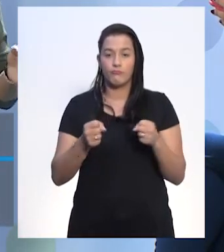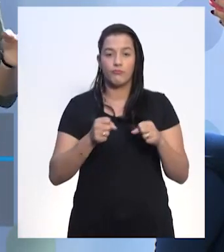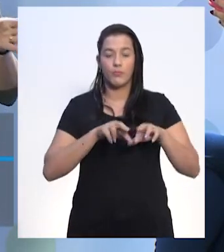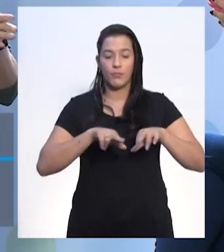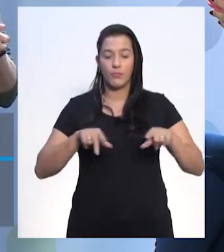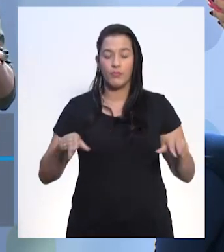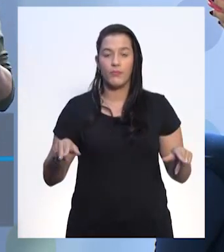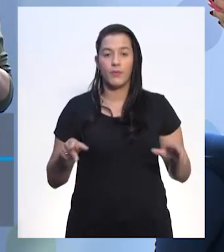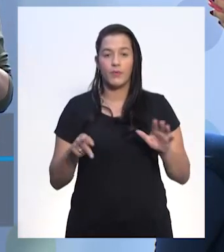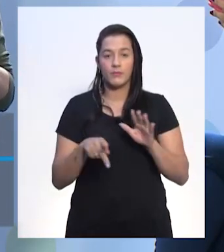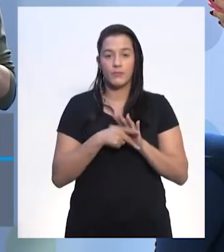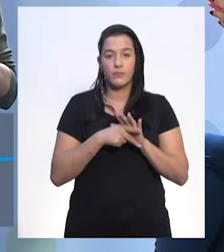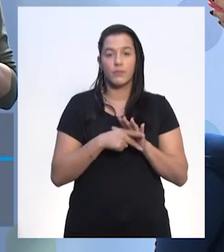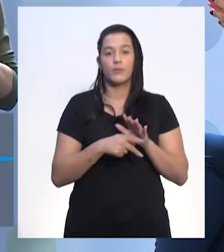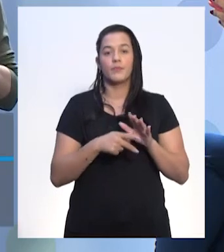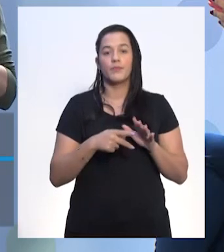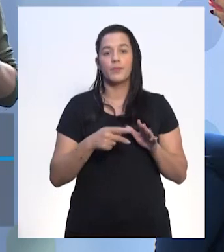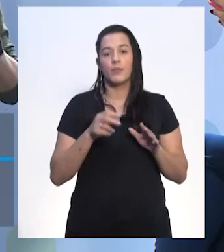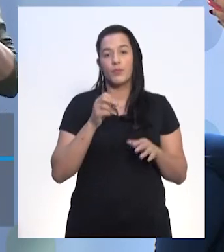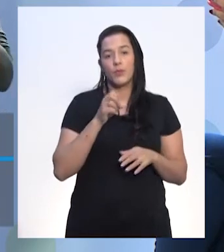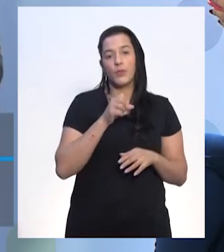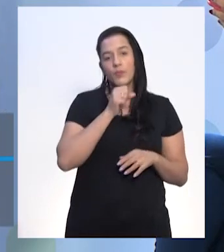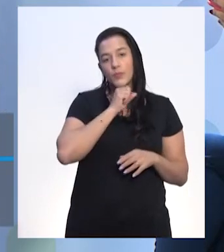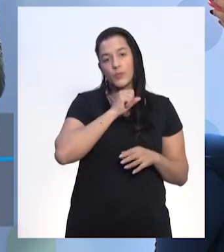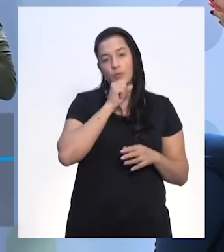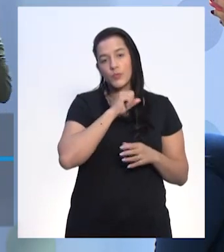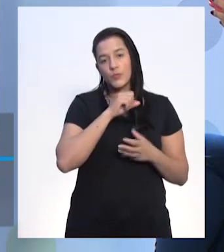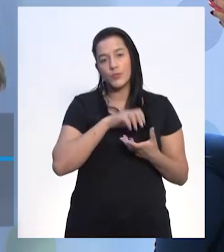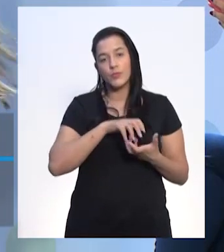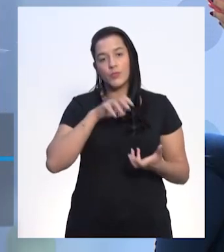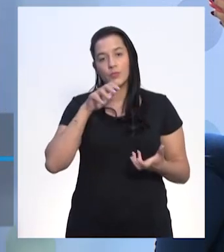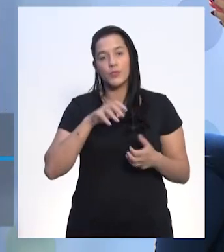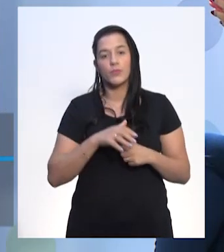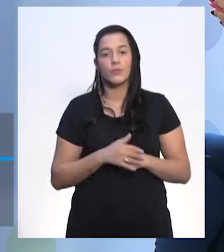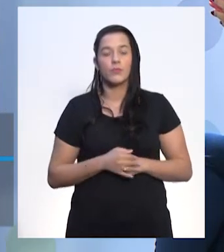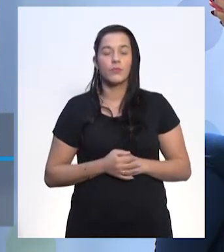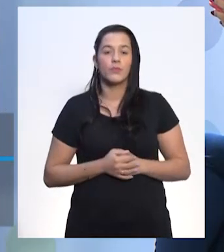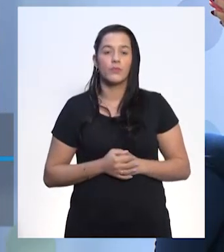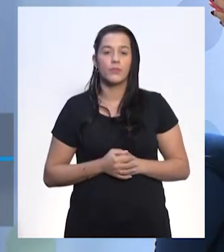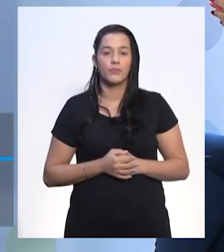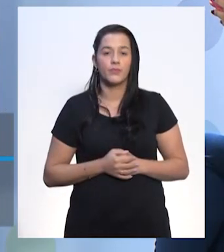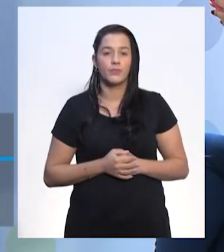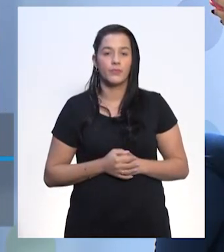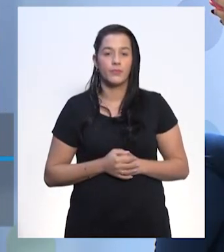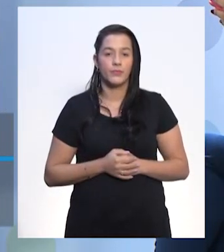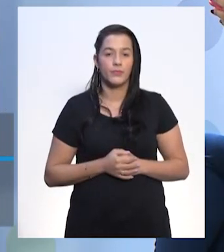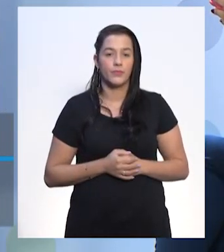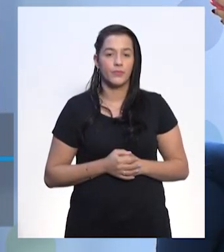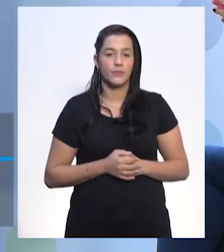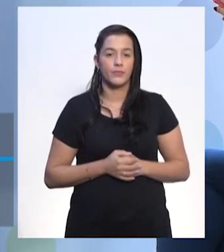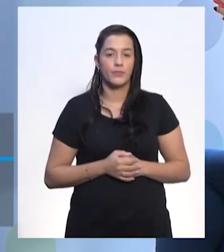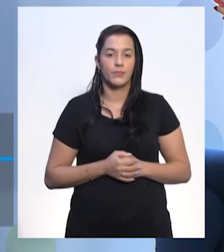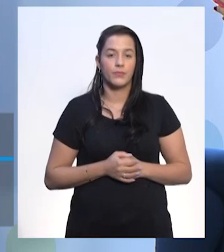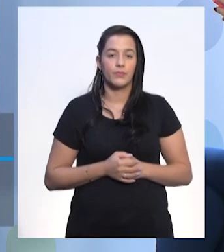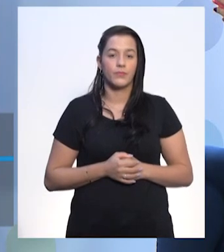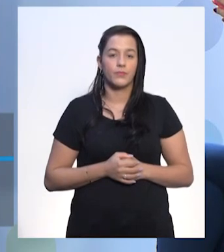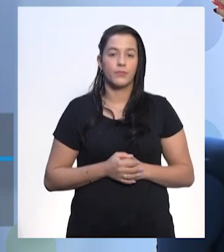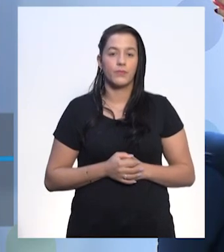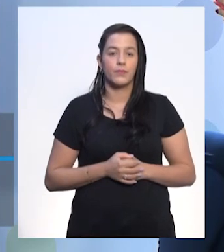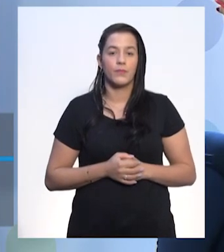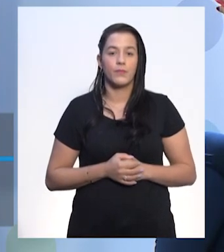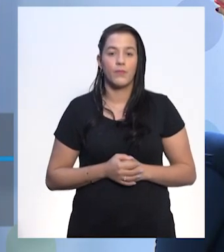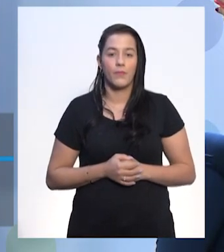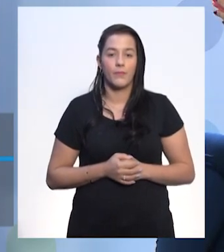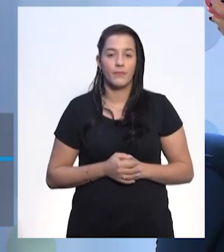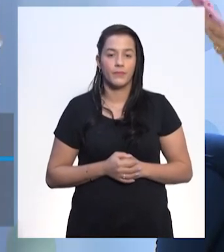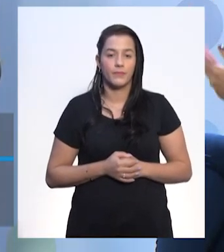que essa clientela acabe procurando com mais frequência. Interessante, Ju.